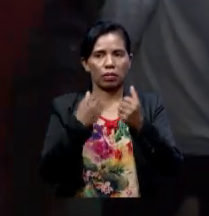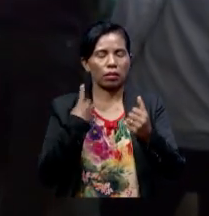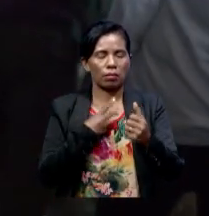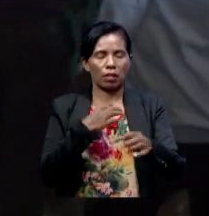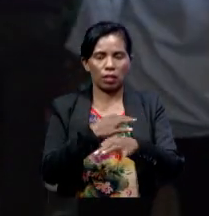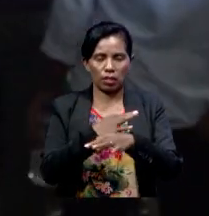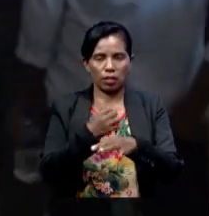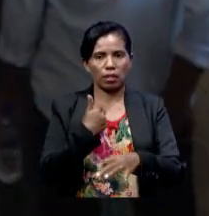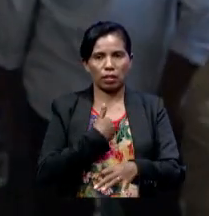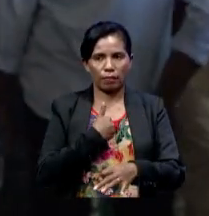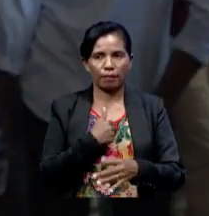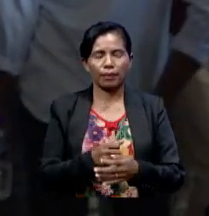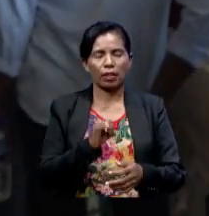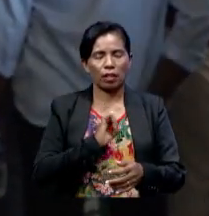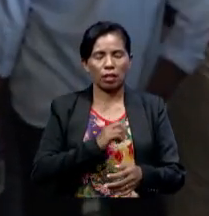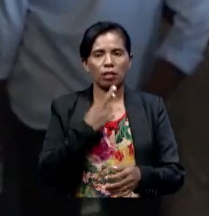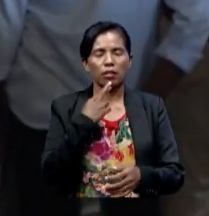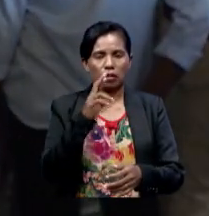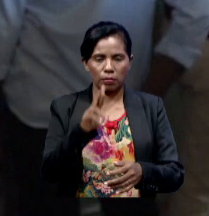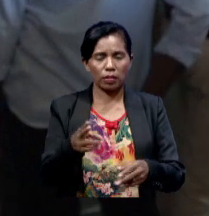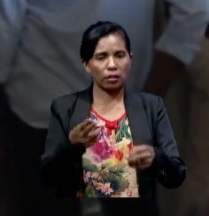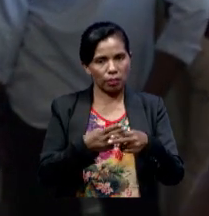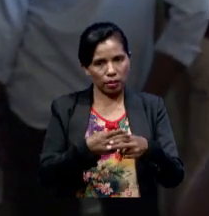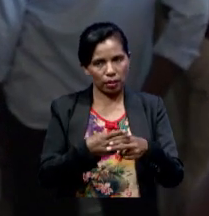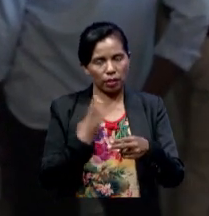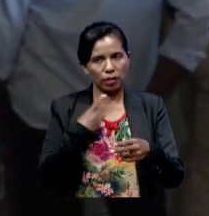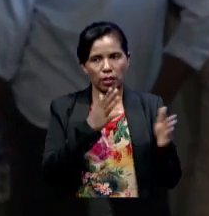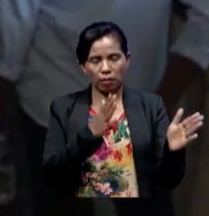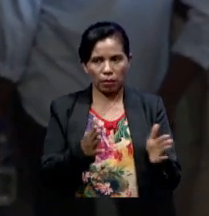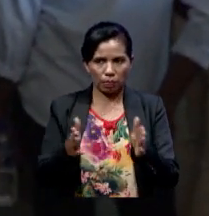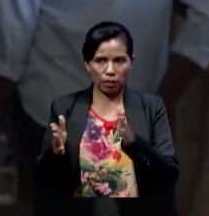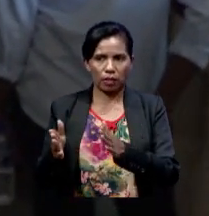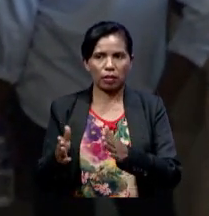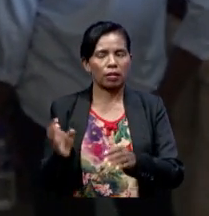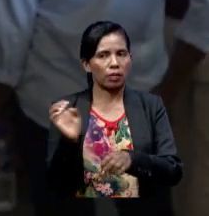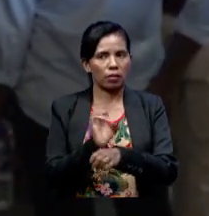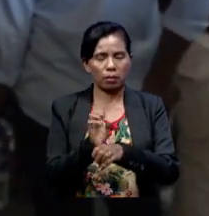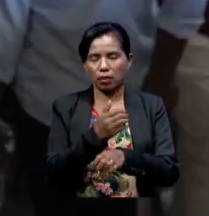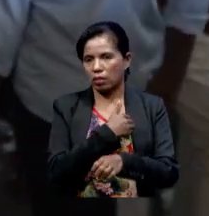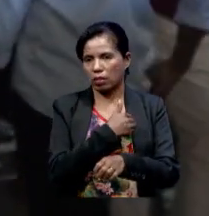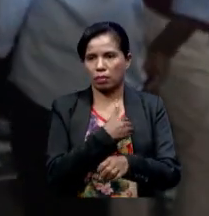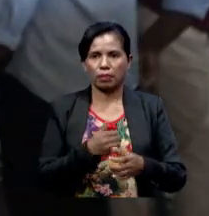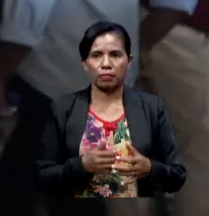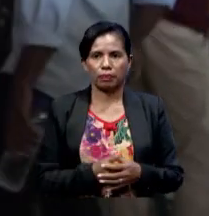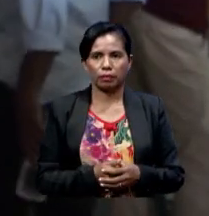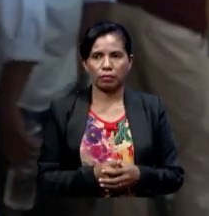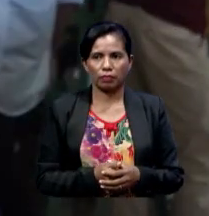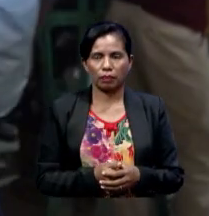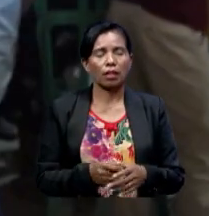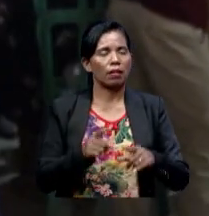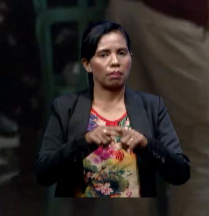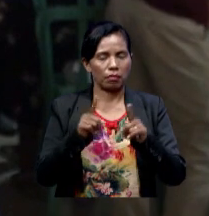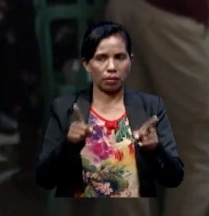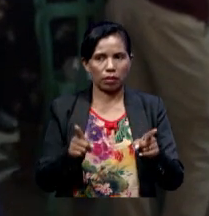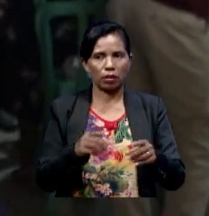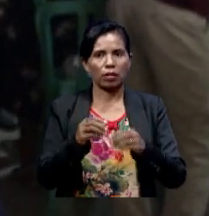itania. Antau hau ni resposta badak mane. Ita preparado ona in termos ekonomia hau dia sidau. Nega, mai be